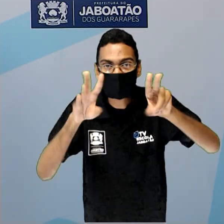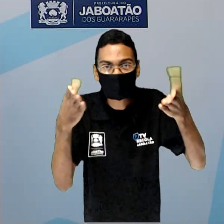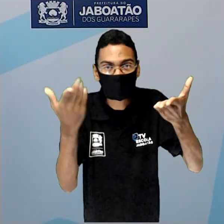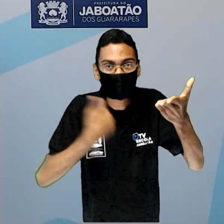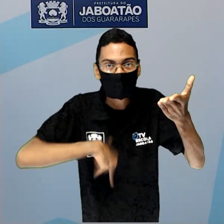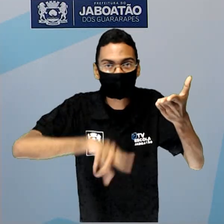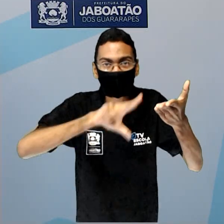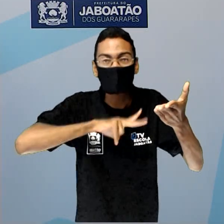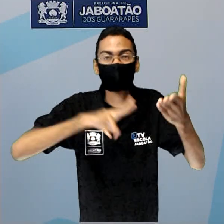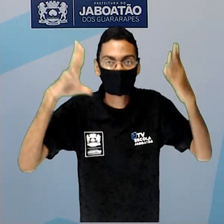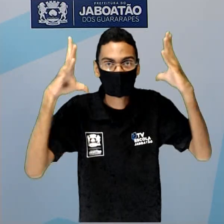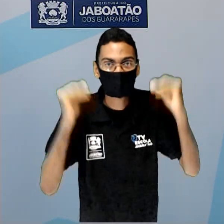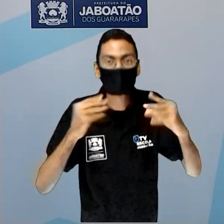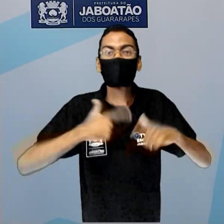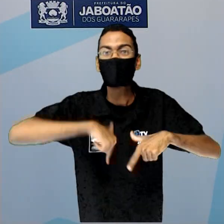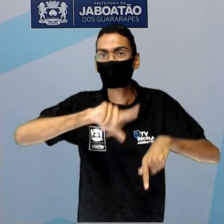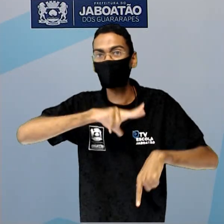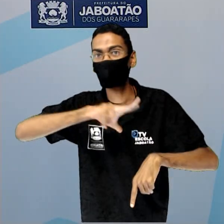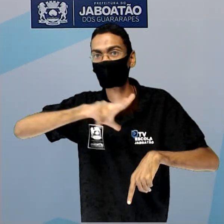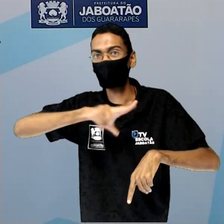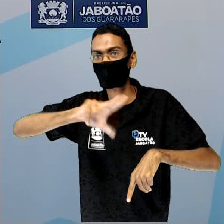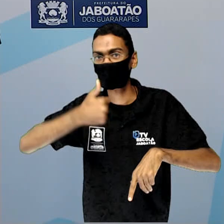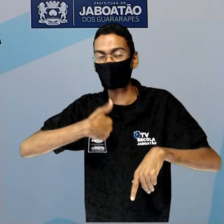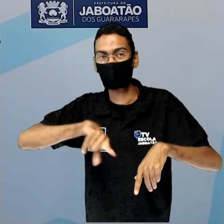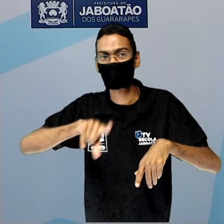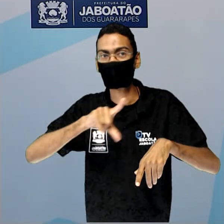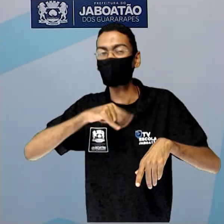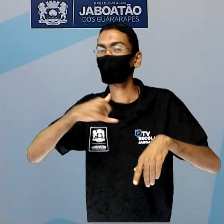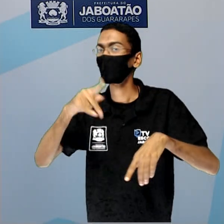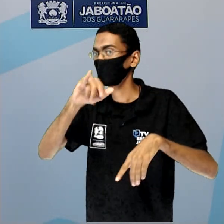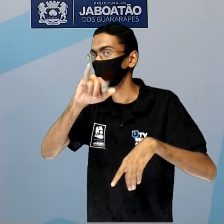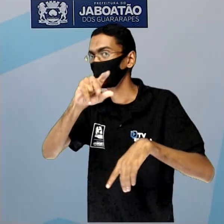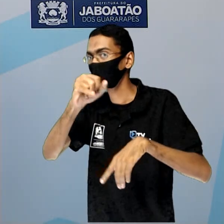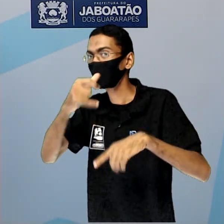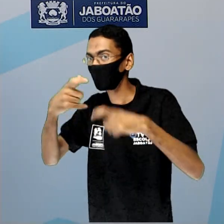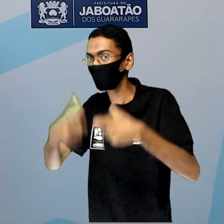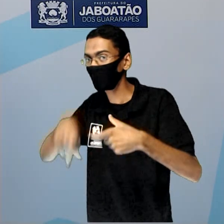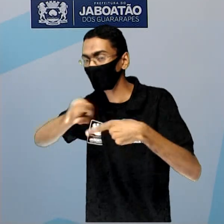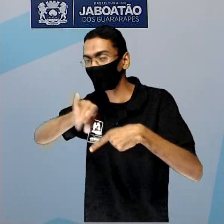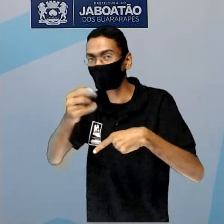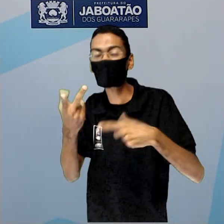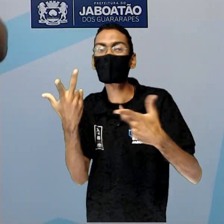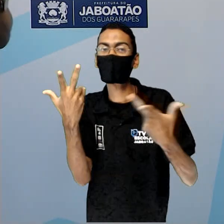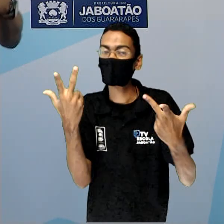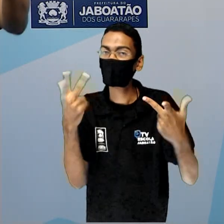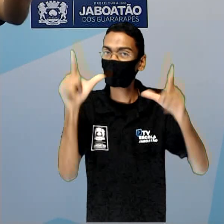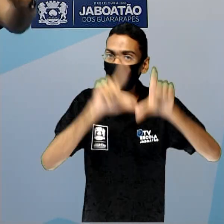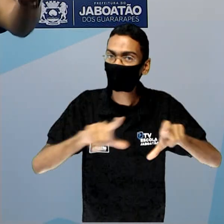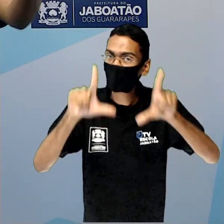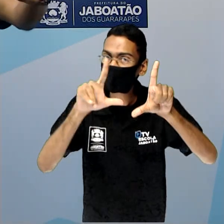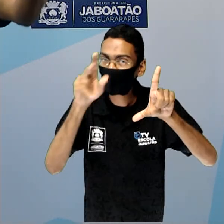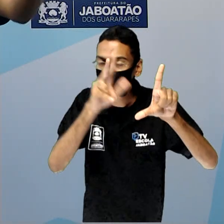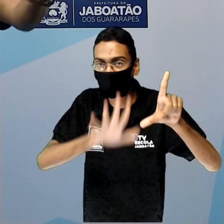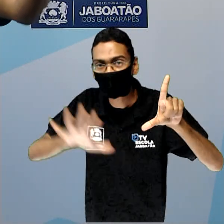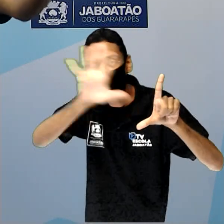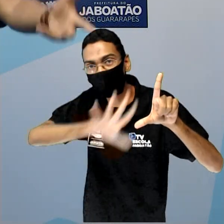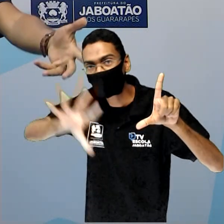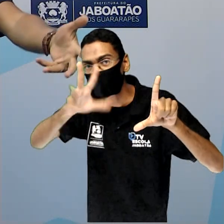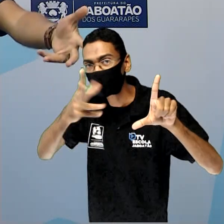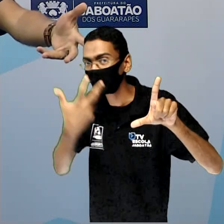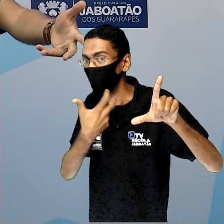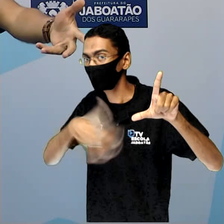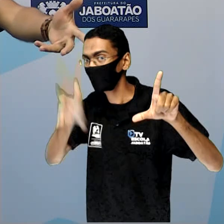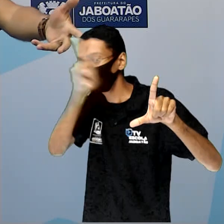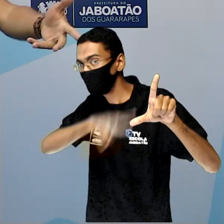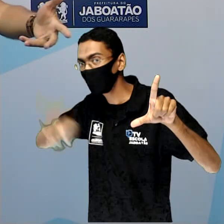elevou Recife à condição de vila, essa imagem não era o que os holandeses queriam ver. Eles queriam ver o Recife continuando pagando tributo para